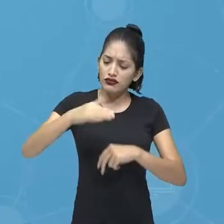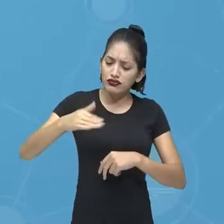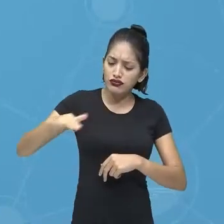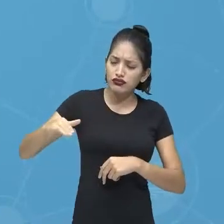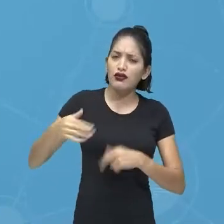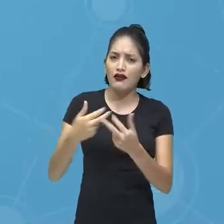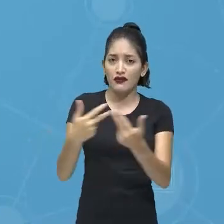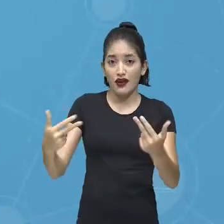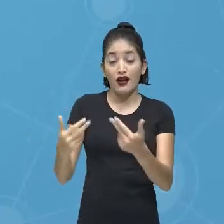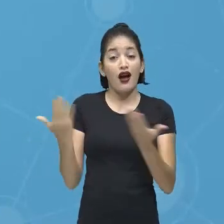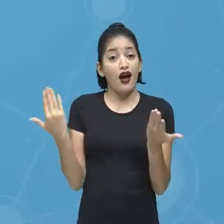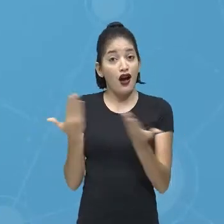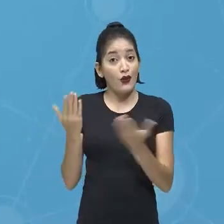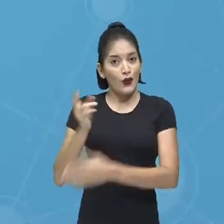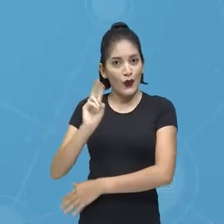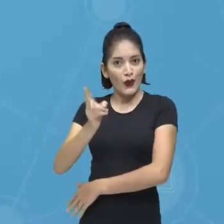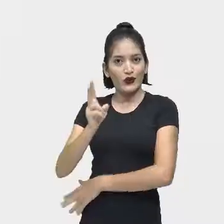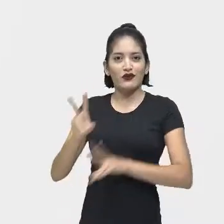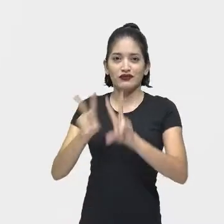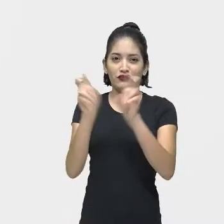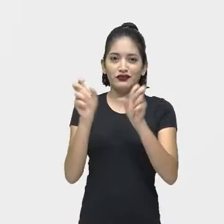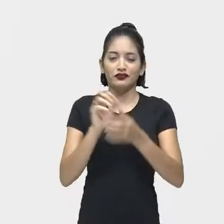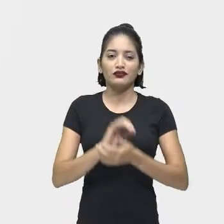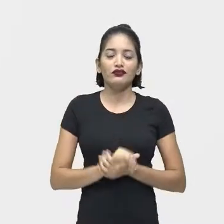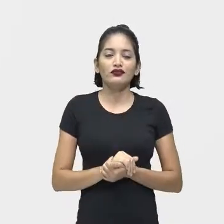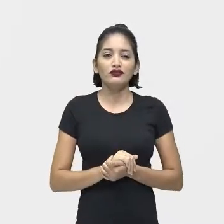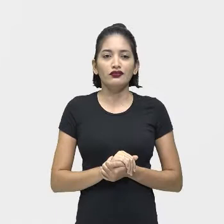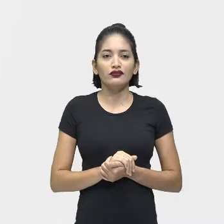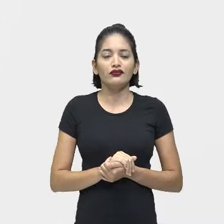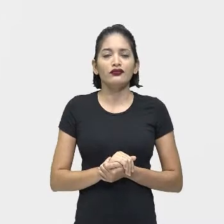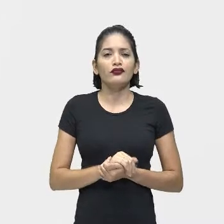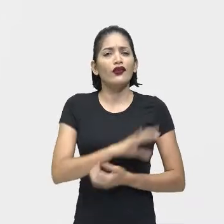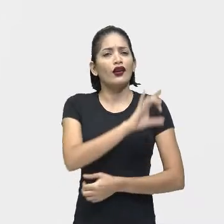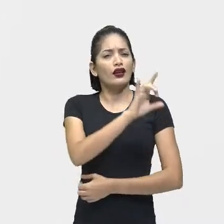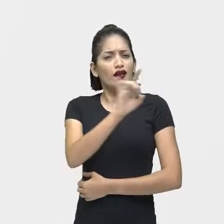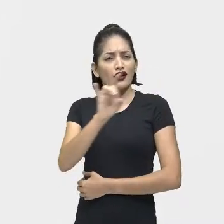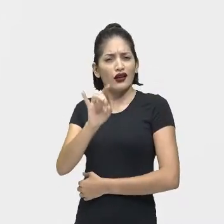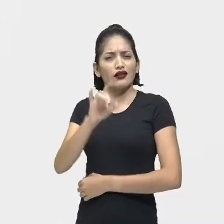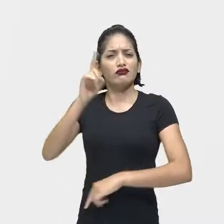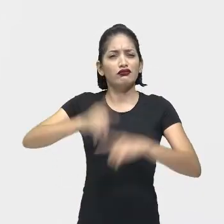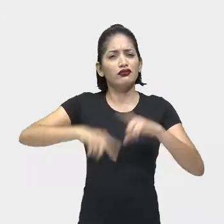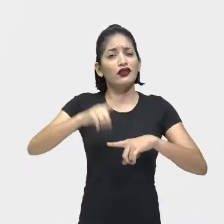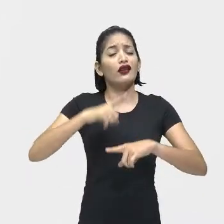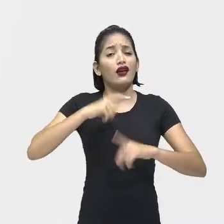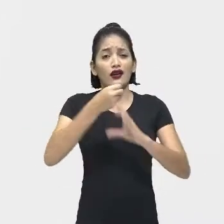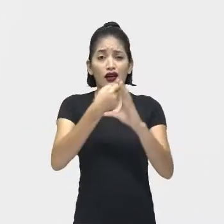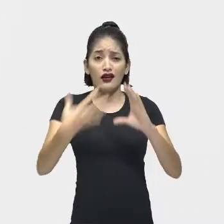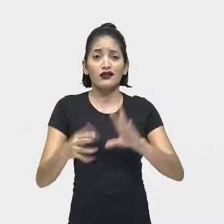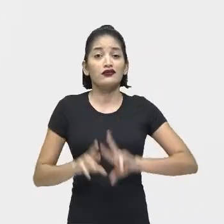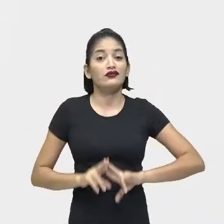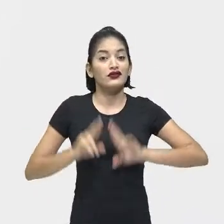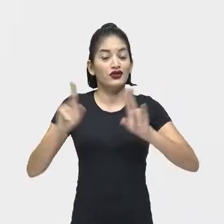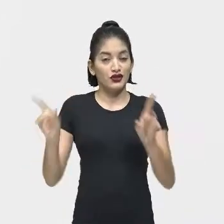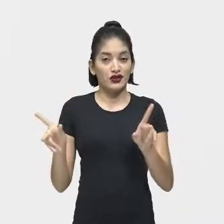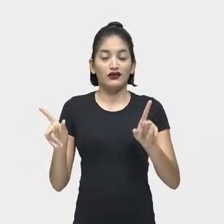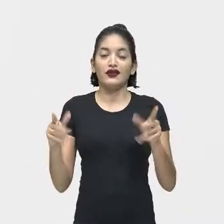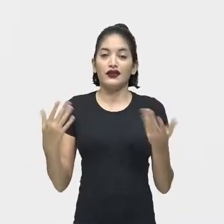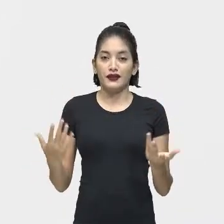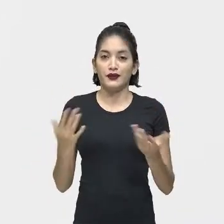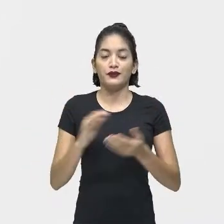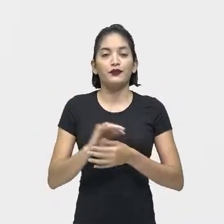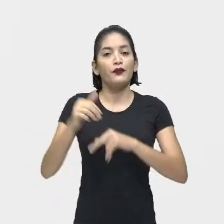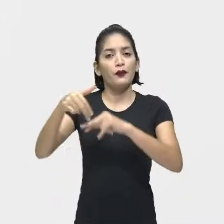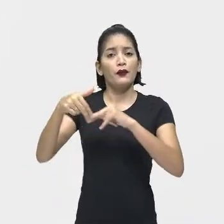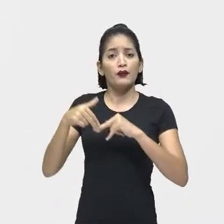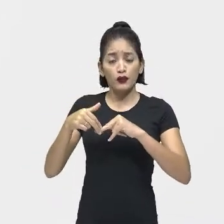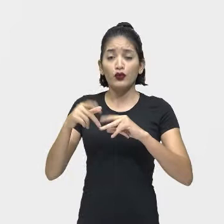dar continuidade ao nosso conteúdo, vamos lá? Então, cada instrumento possui uma característica diferente. Isso, né, por